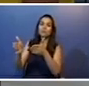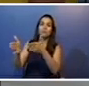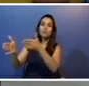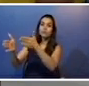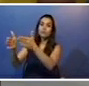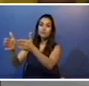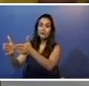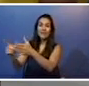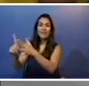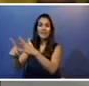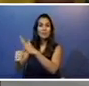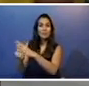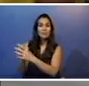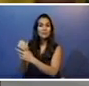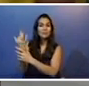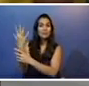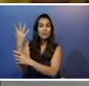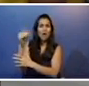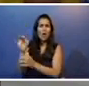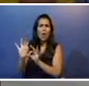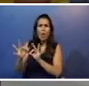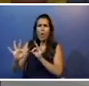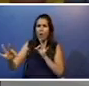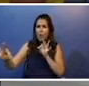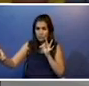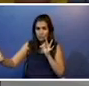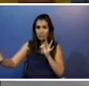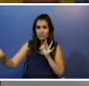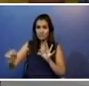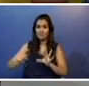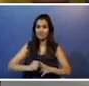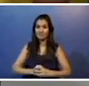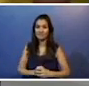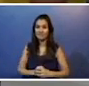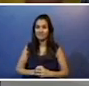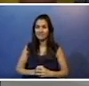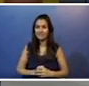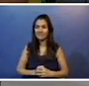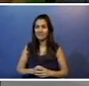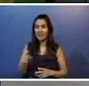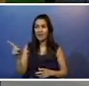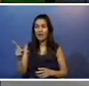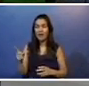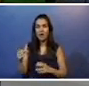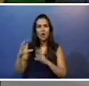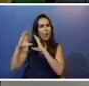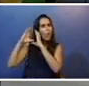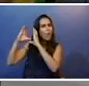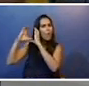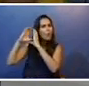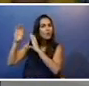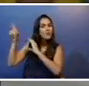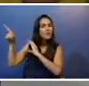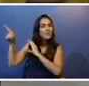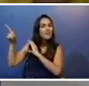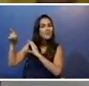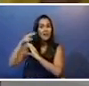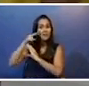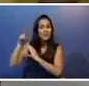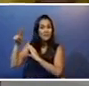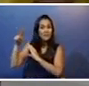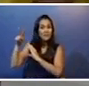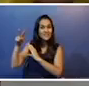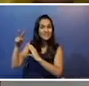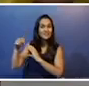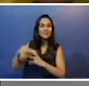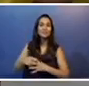em uma planta bem longe da sua origem, como esse coco. Olha que interessante essa imagem, esse processo de